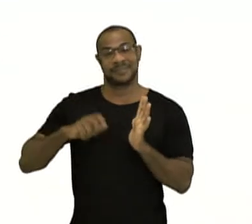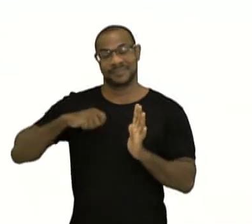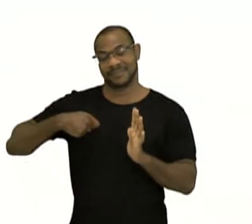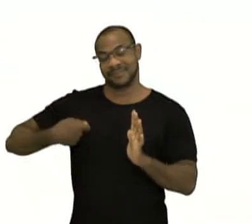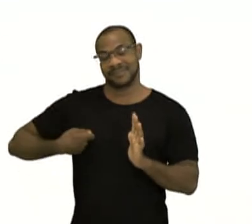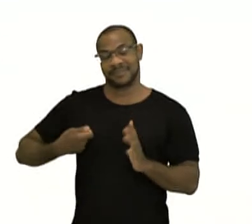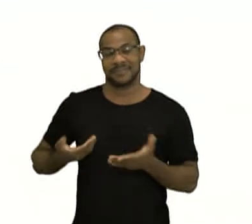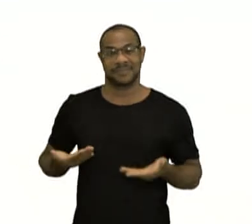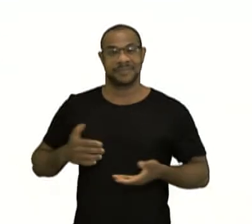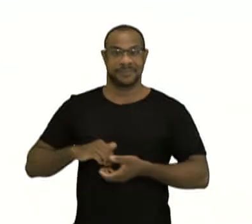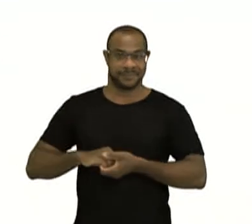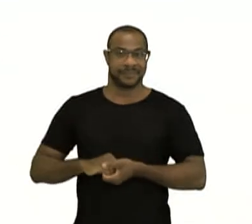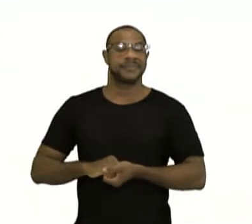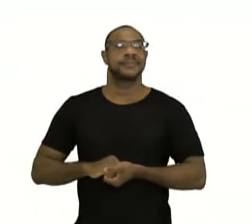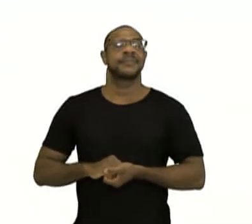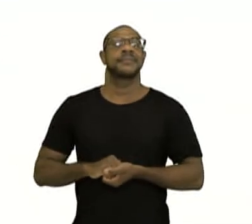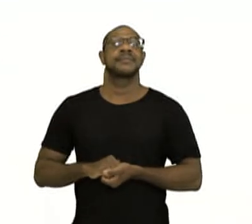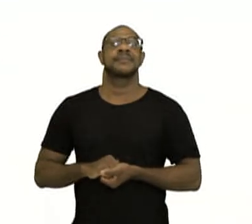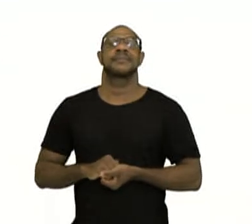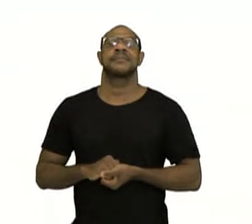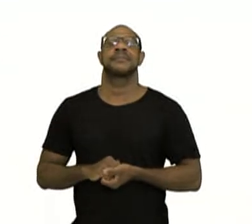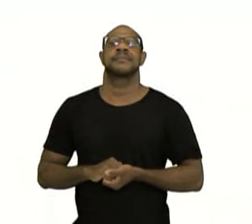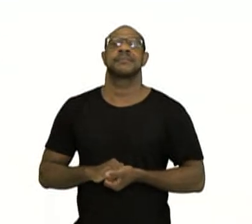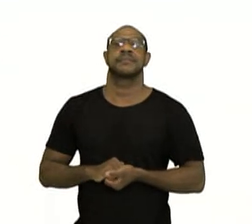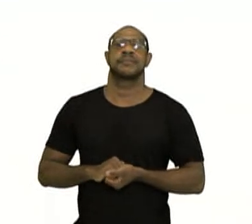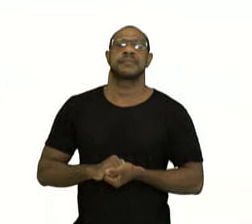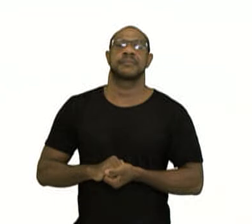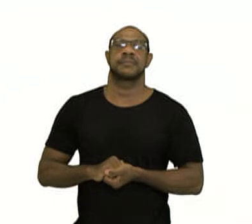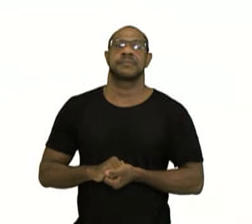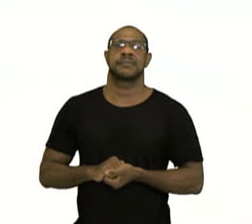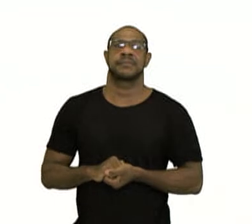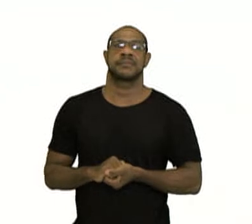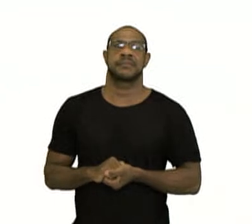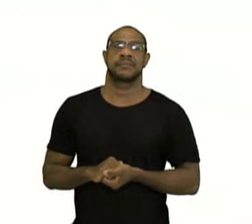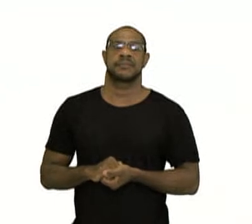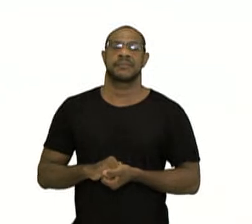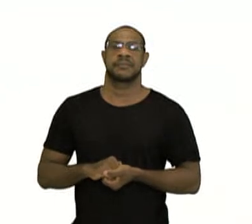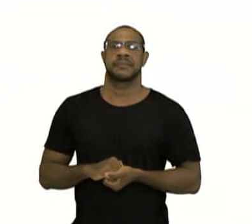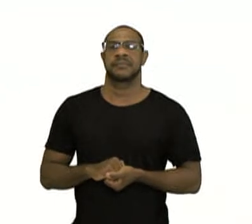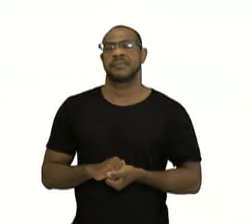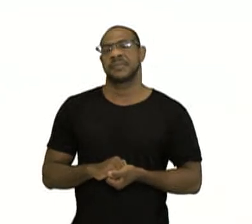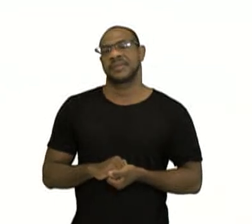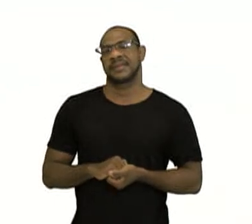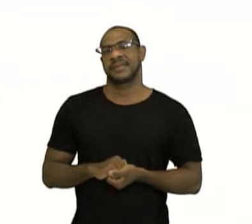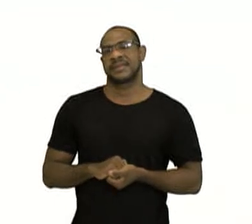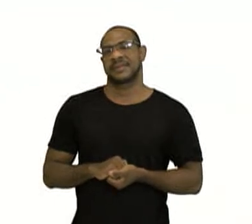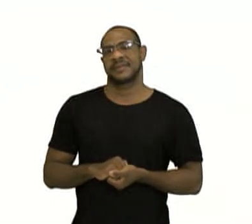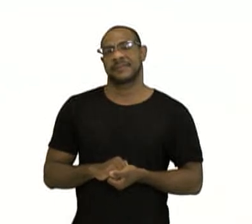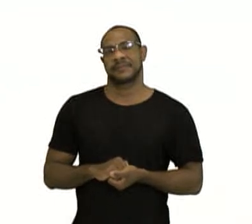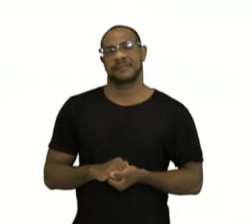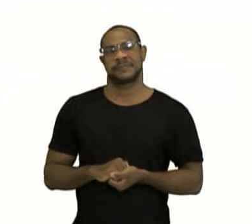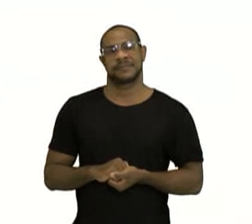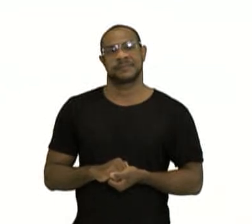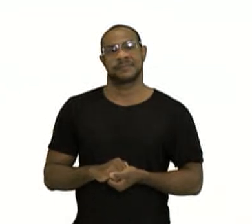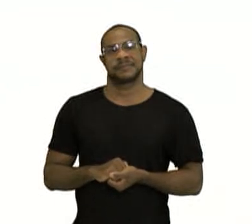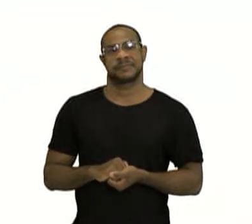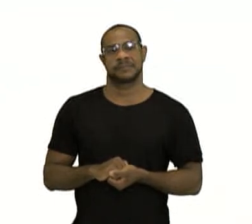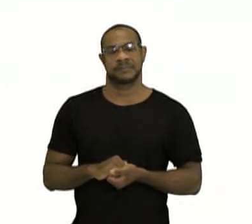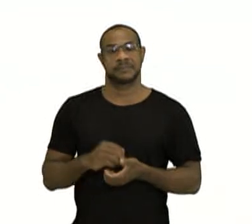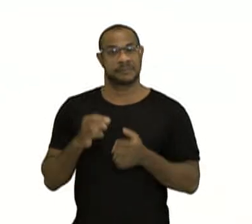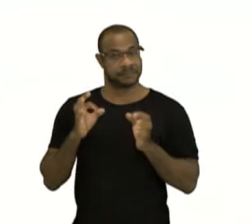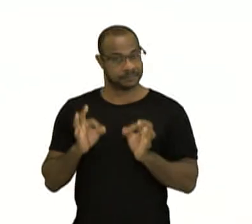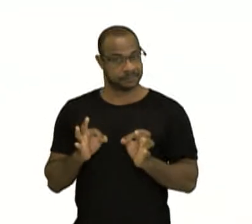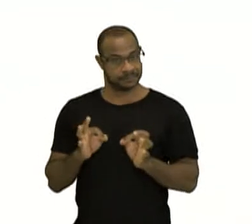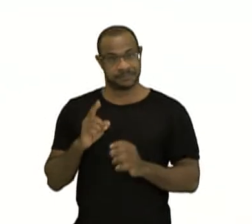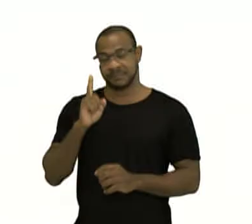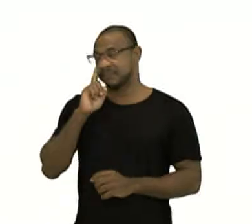outra passada. Não intentaria ser tão perfeito. Não intentaria ser tão perfeito. Certo?